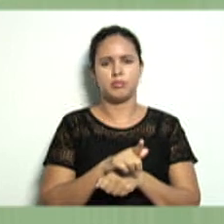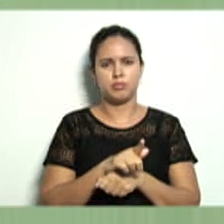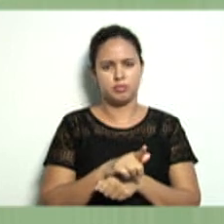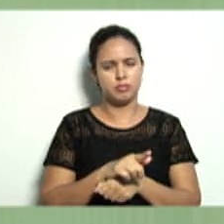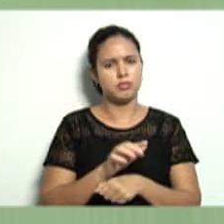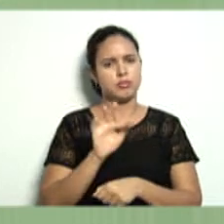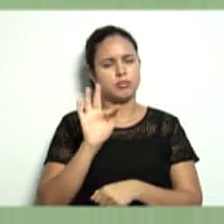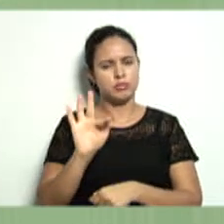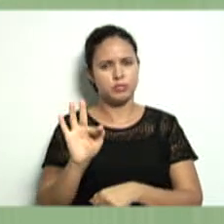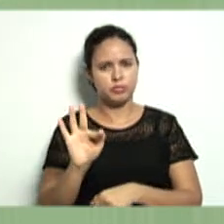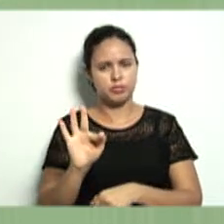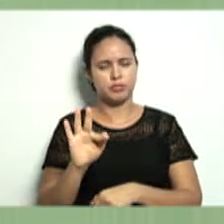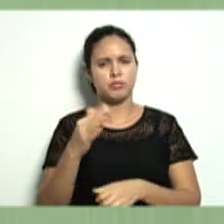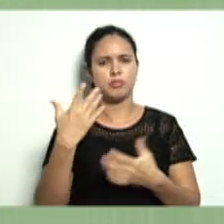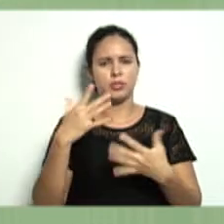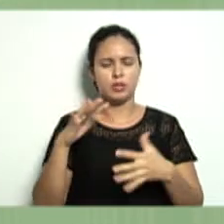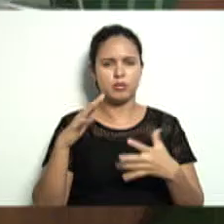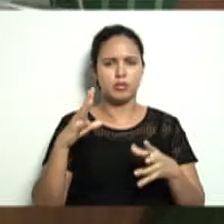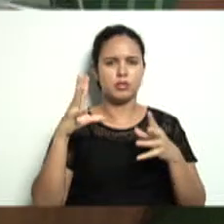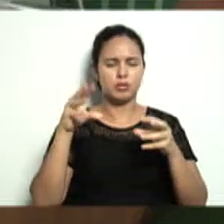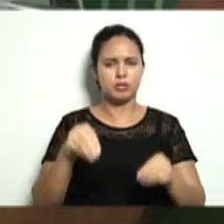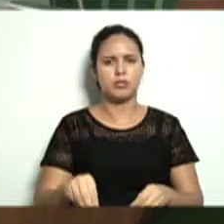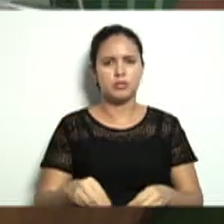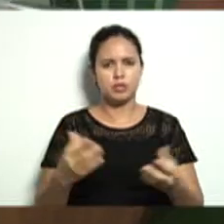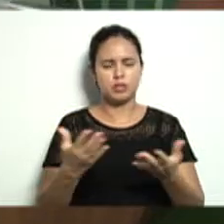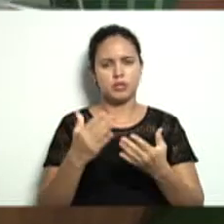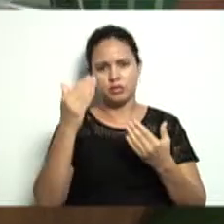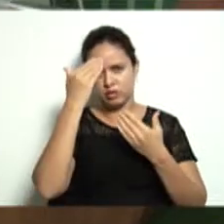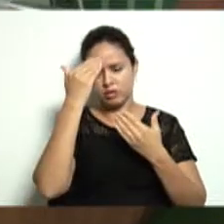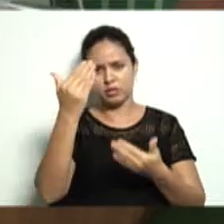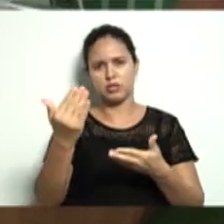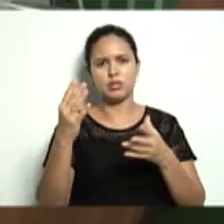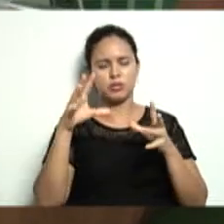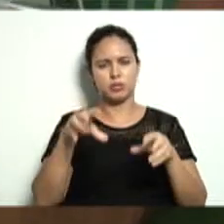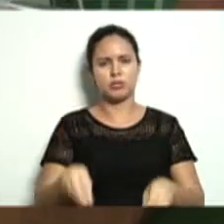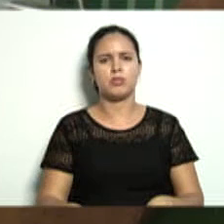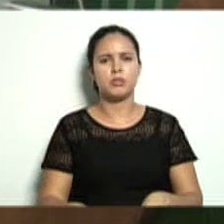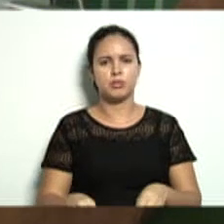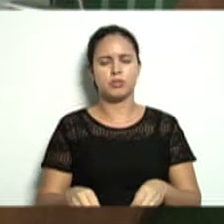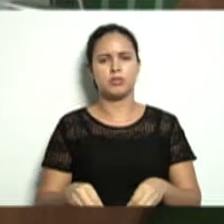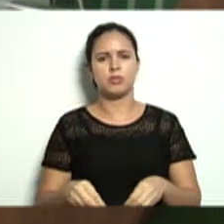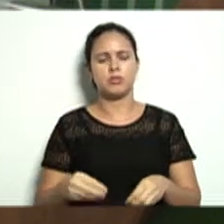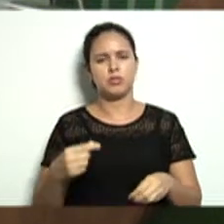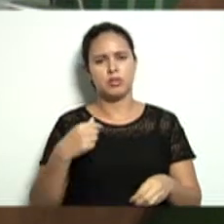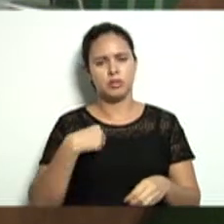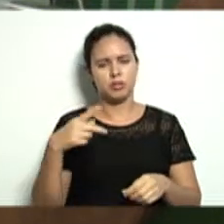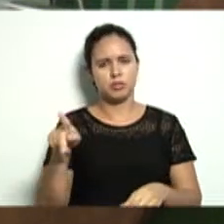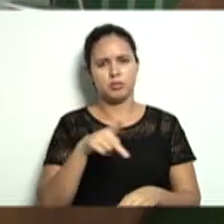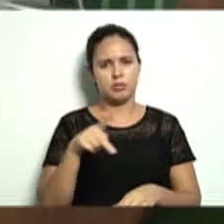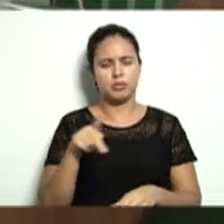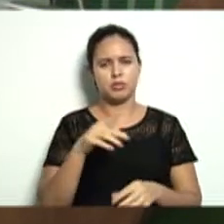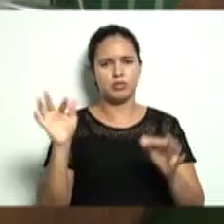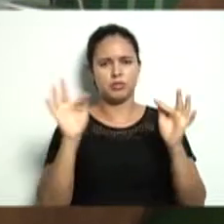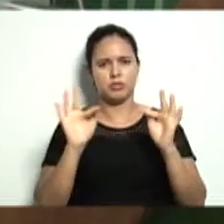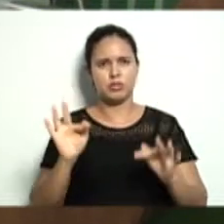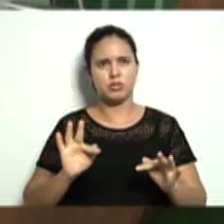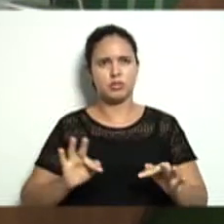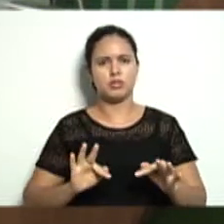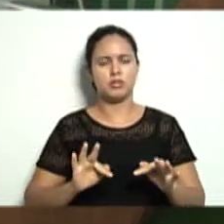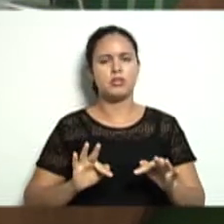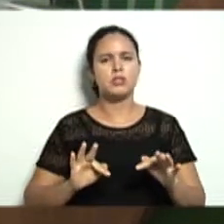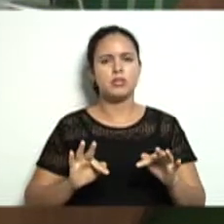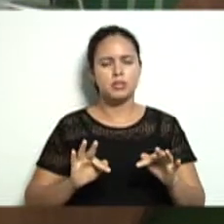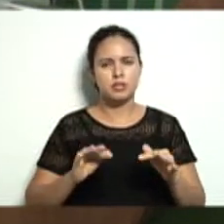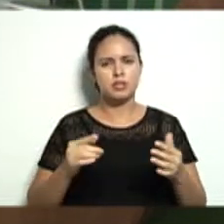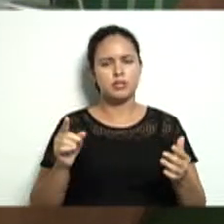Muito bem, parabéns a todos. Quero agradecer a participação de vocês. Eu e a professora Leide ficamos felizes aqui com a participação